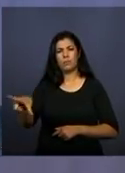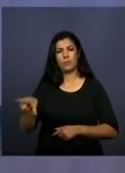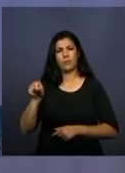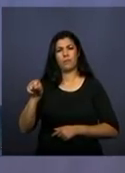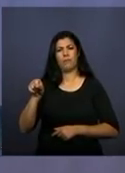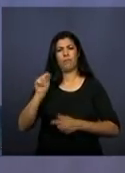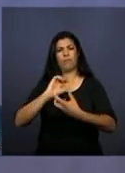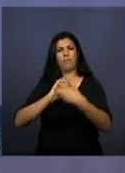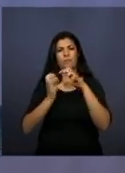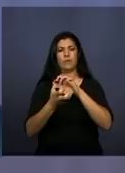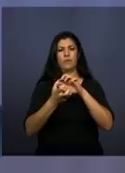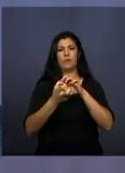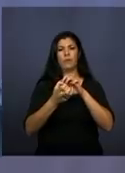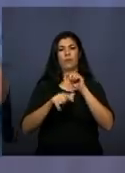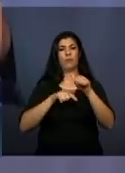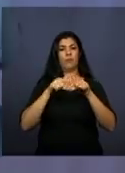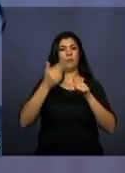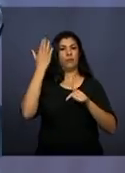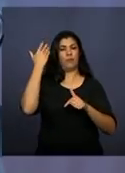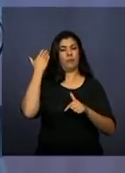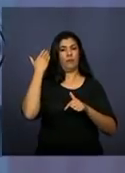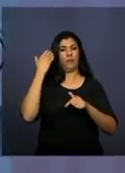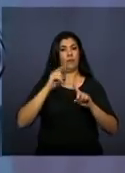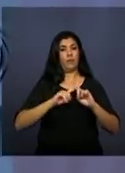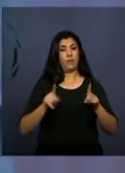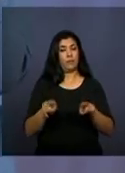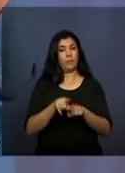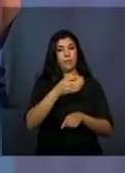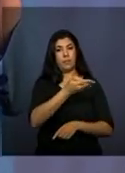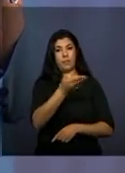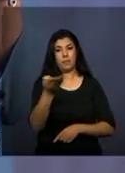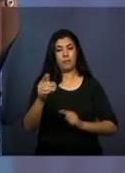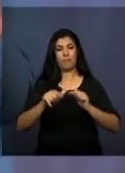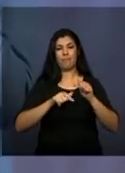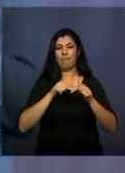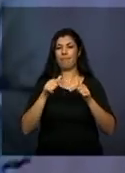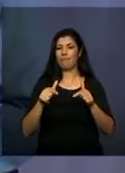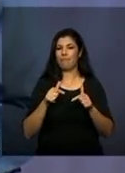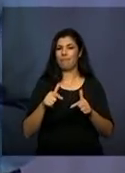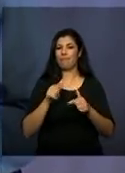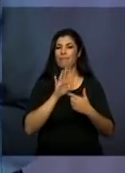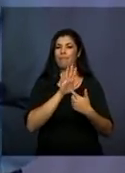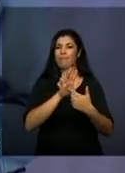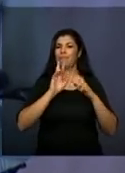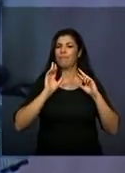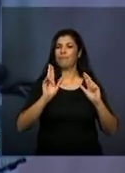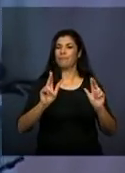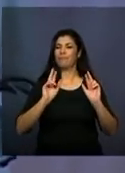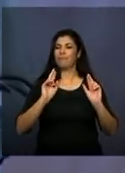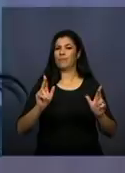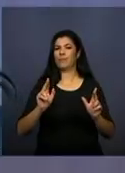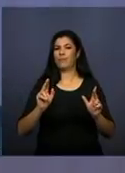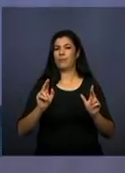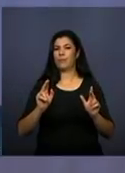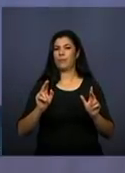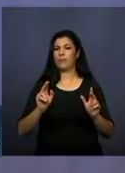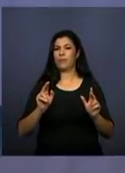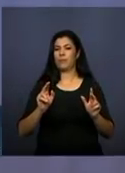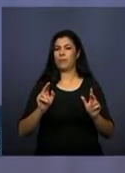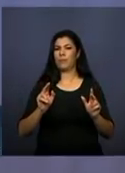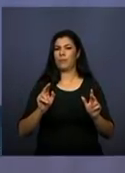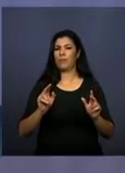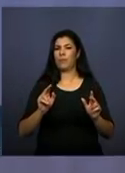trabalham o passado. Mas vocês trabalham o passado de um jeito todo diferente. Vocês